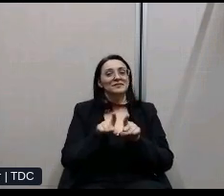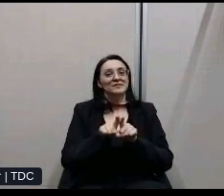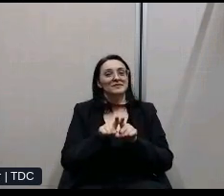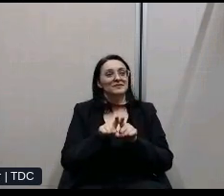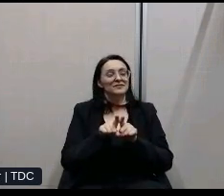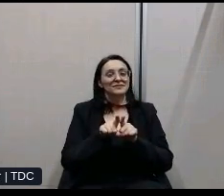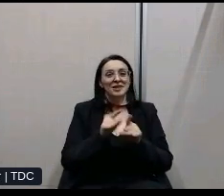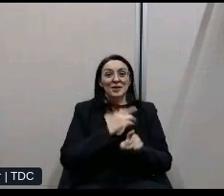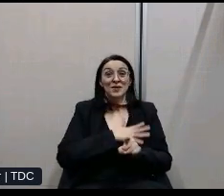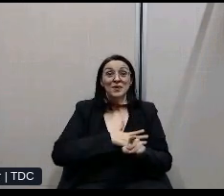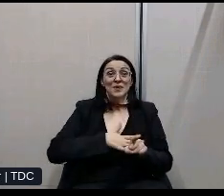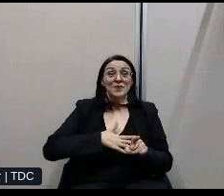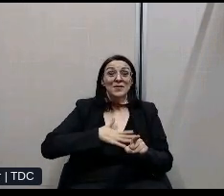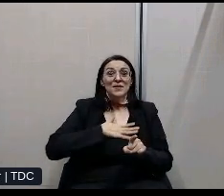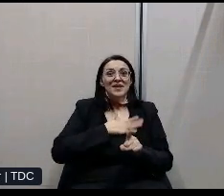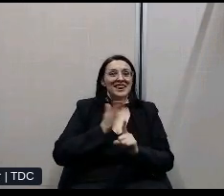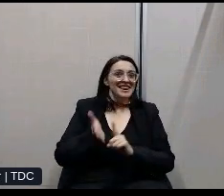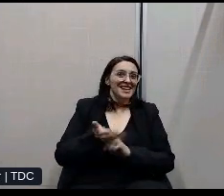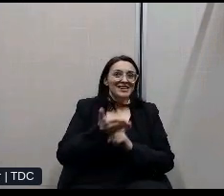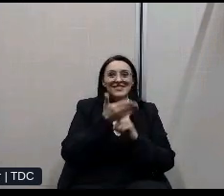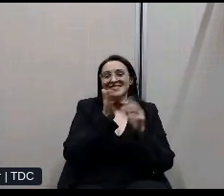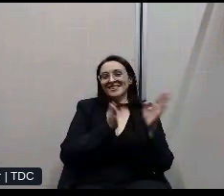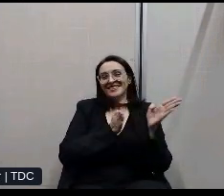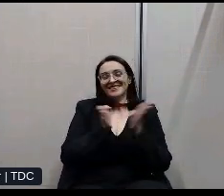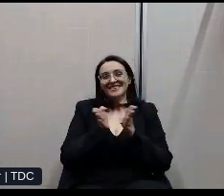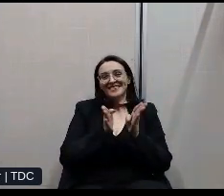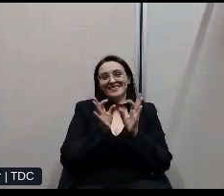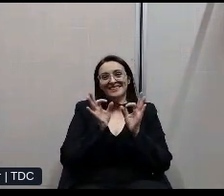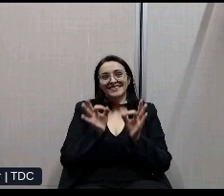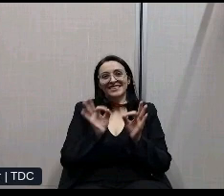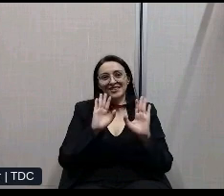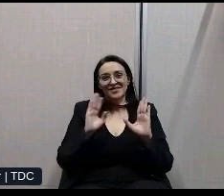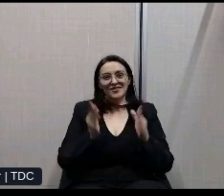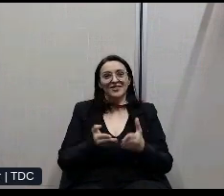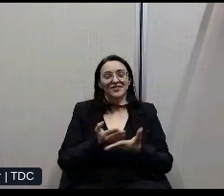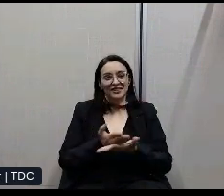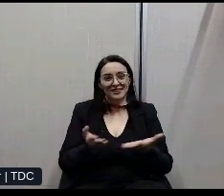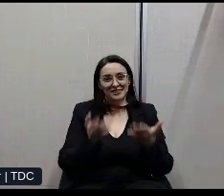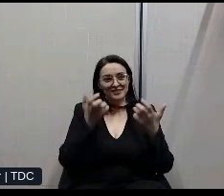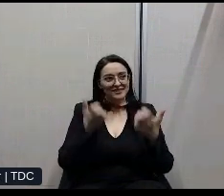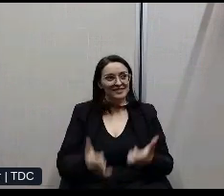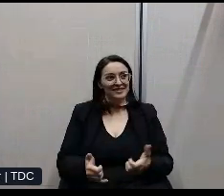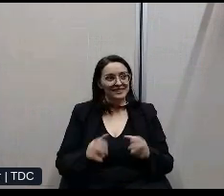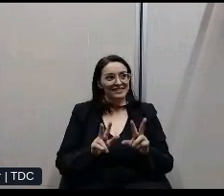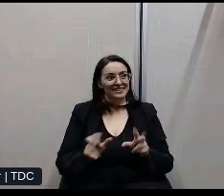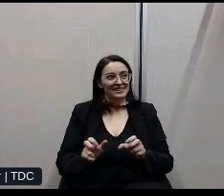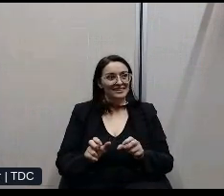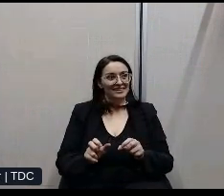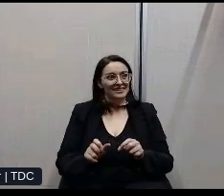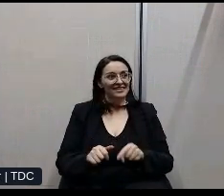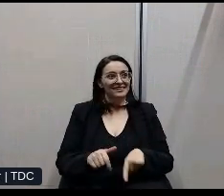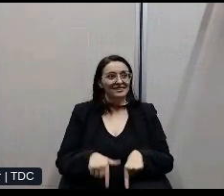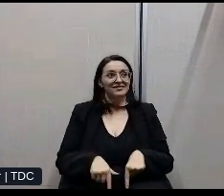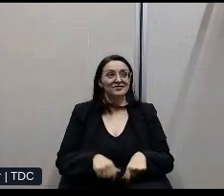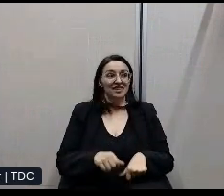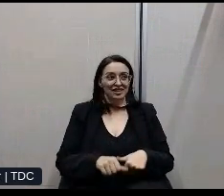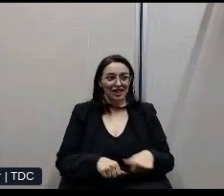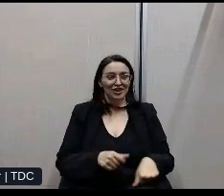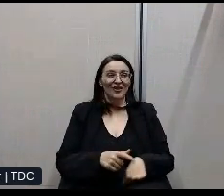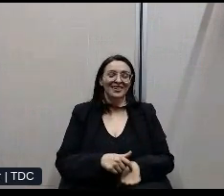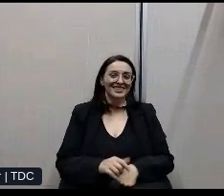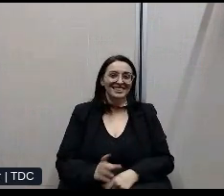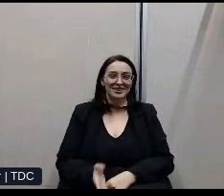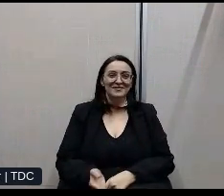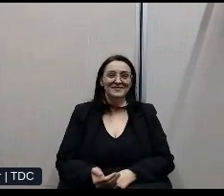gosto muito de tecnologia assistiva. Então, esse é o nosso foco aqui que a gente vai falar. O que é a transformação digital e a